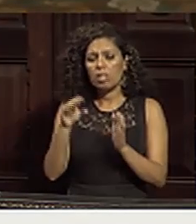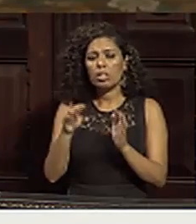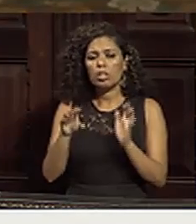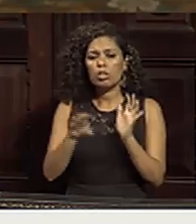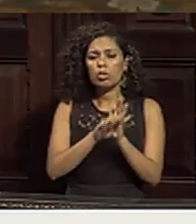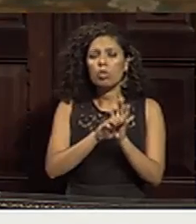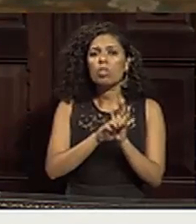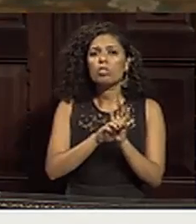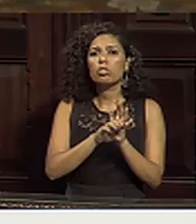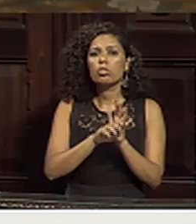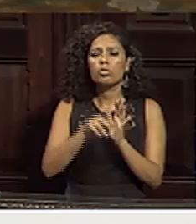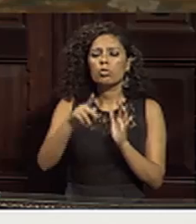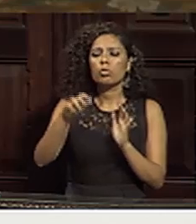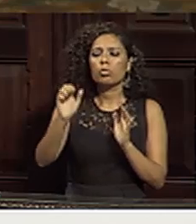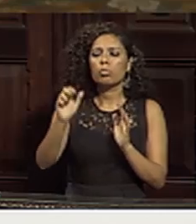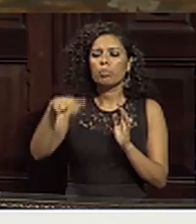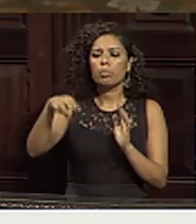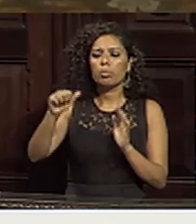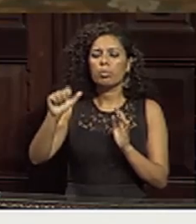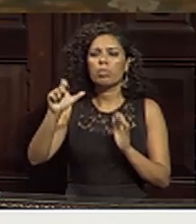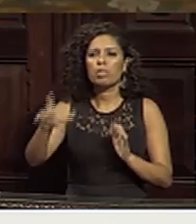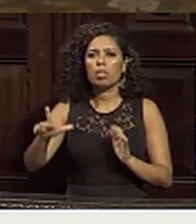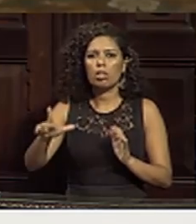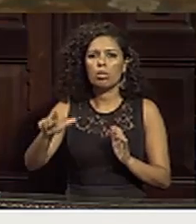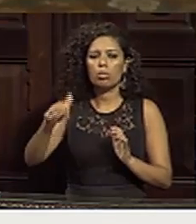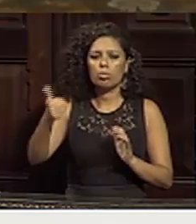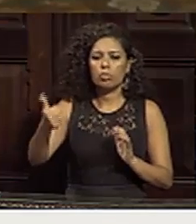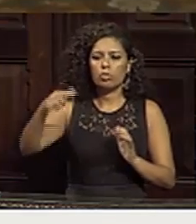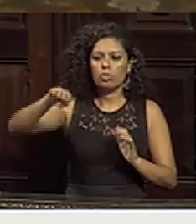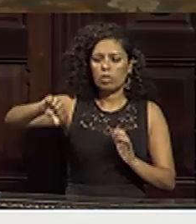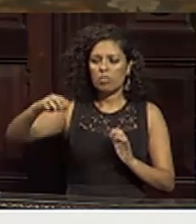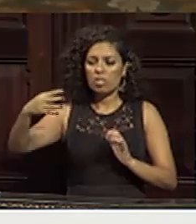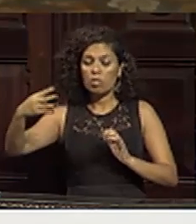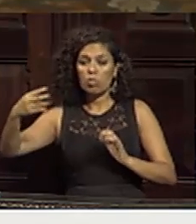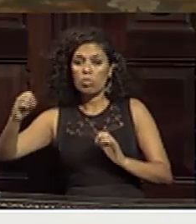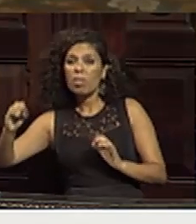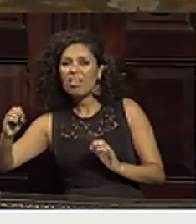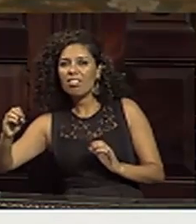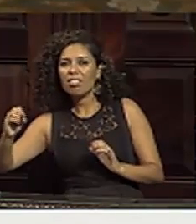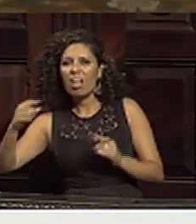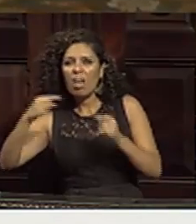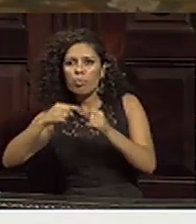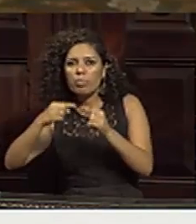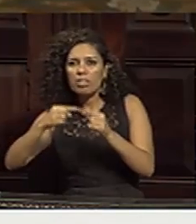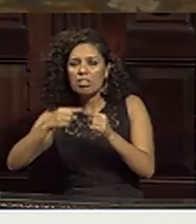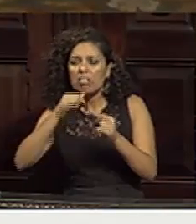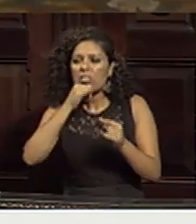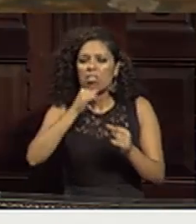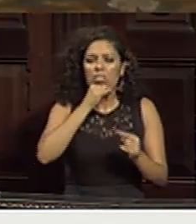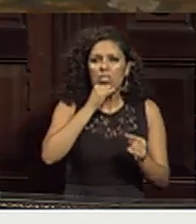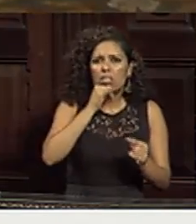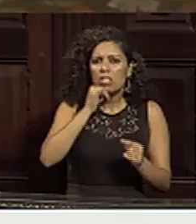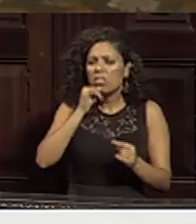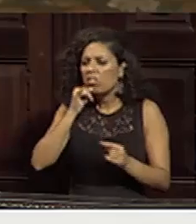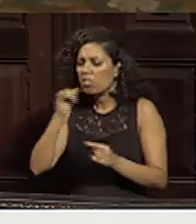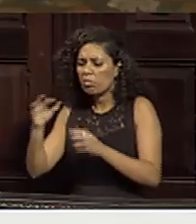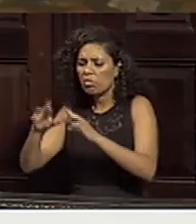de 1940, atentado ao pudor. O que ele não quer